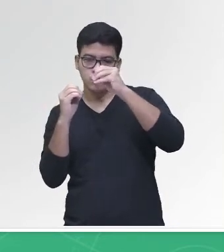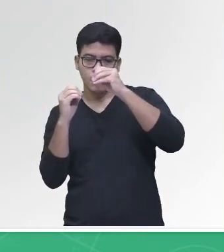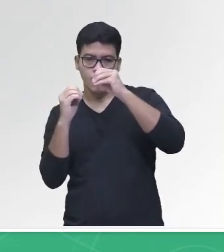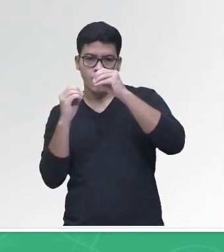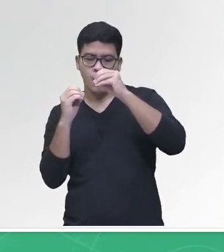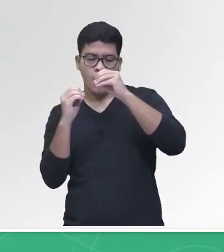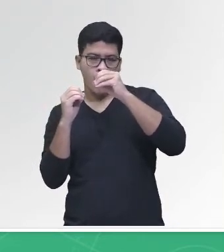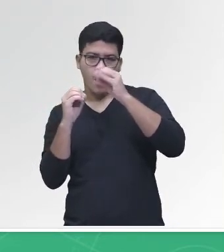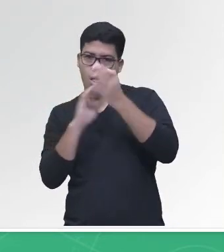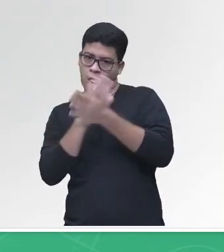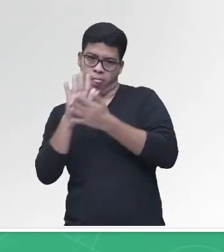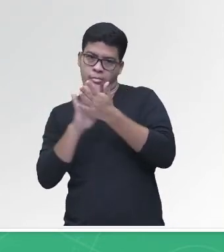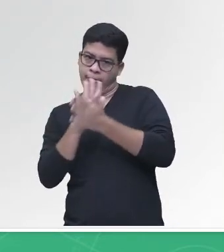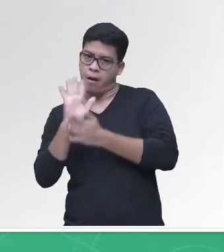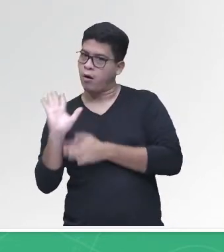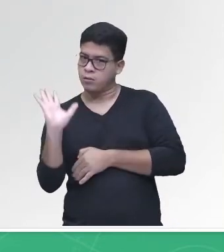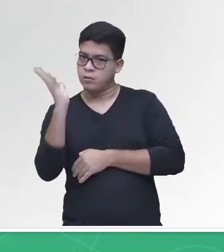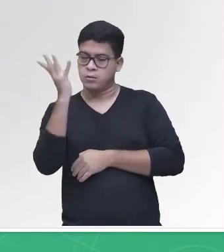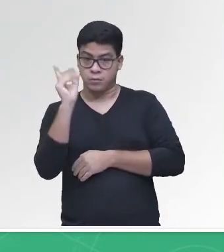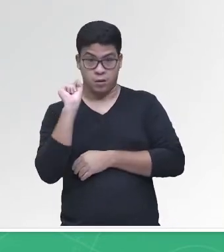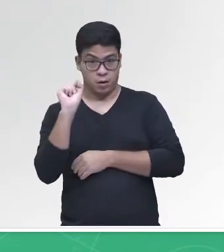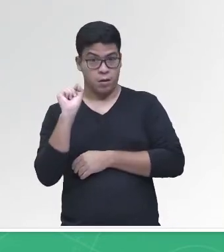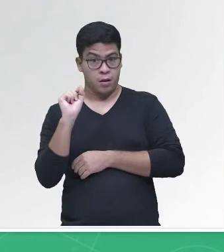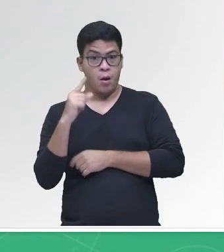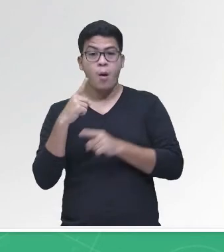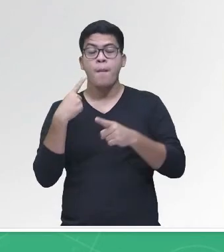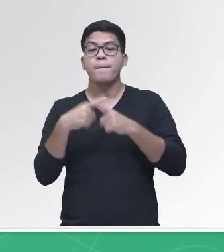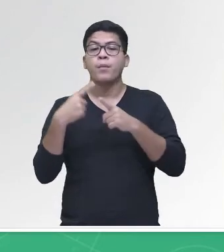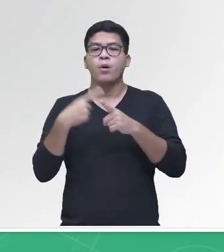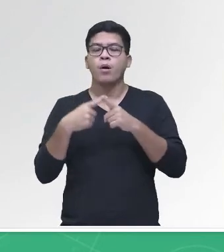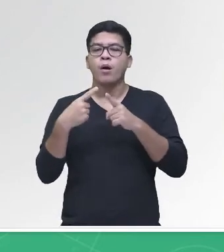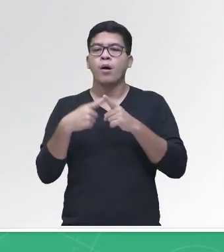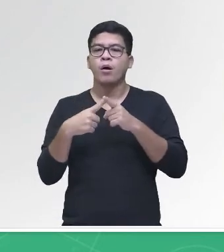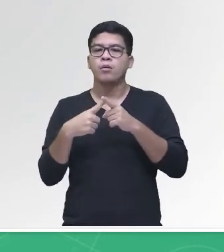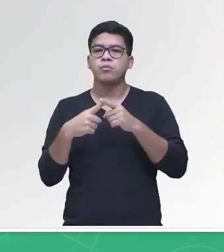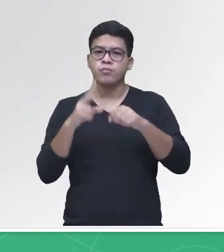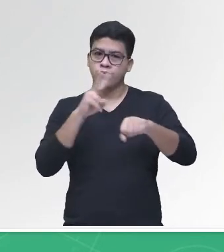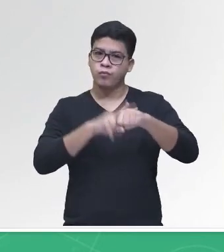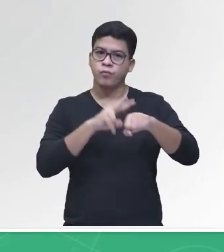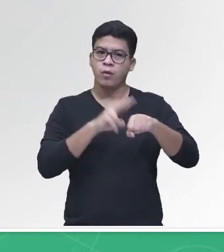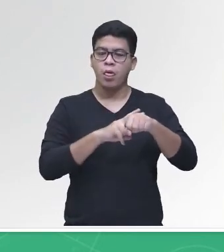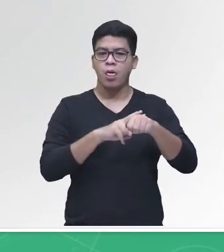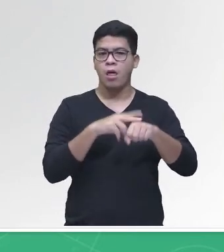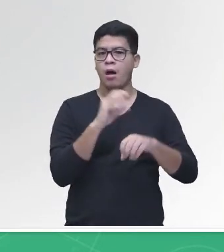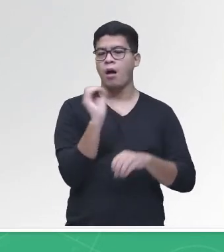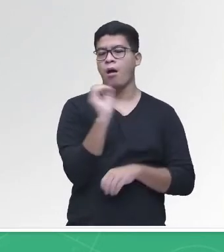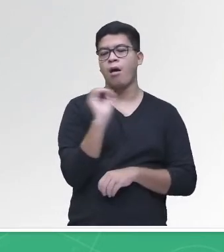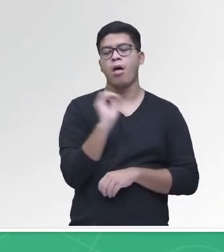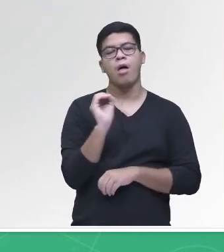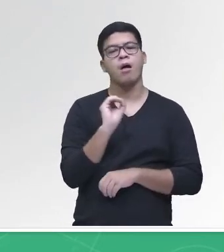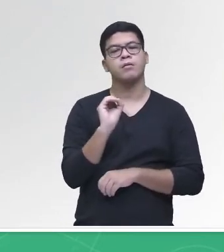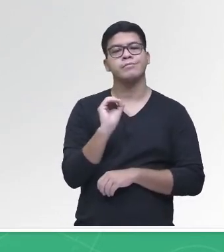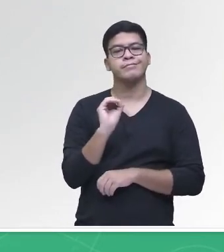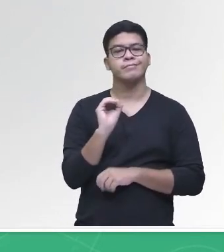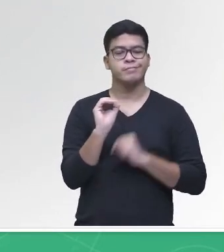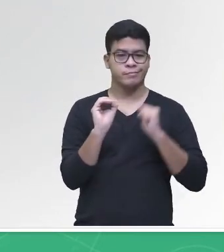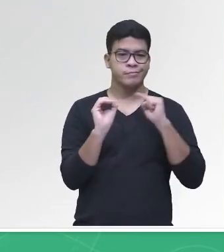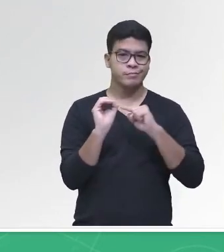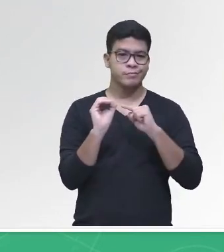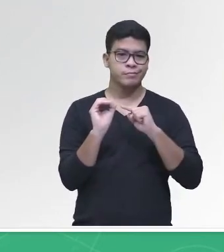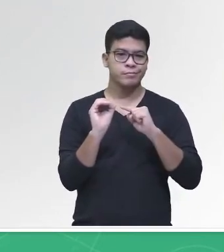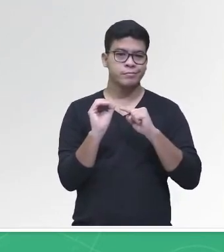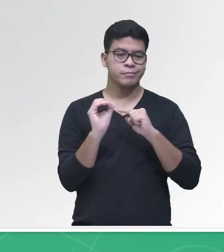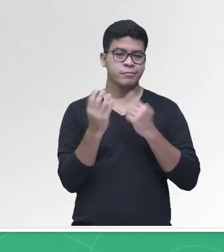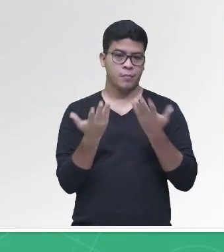Veja que nada acontece com o eletroscópio. Isso porque o bastão de vidro está neutro. O número de prótons é igual ao número de